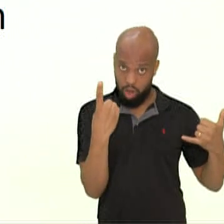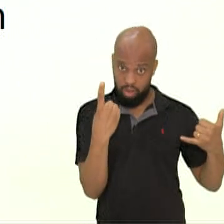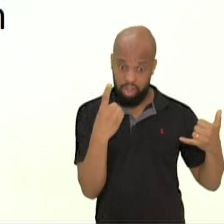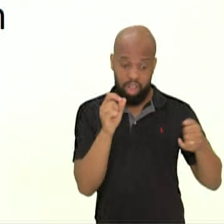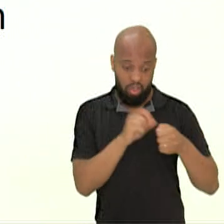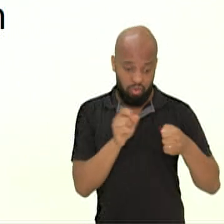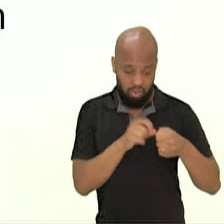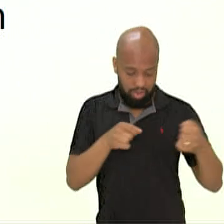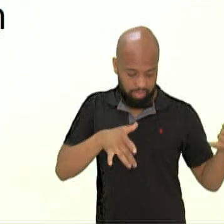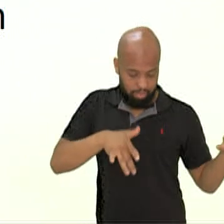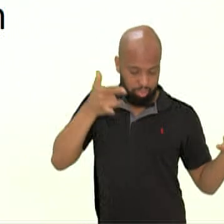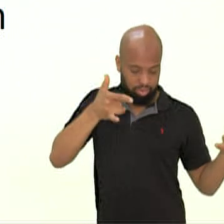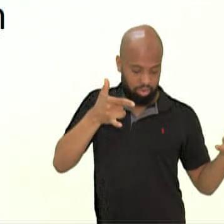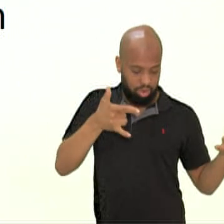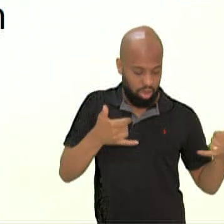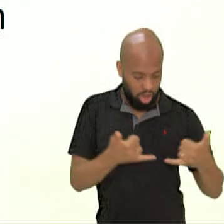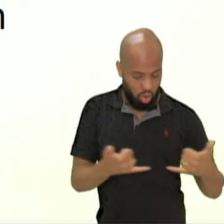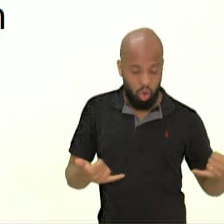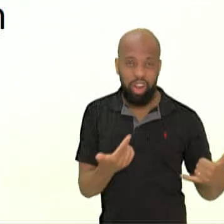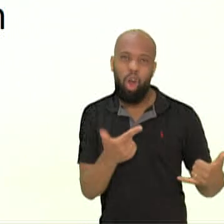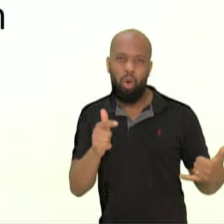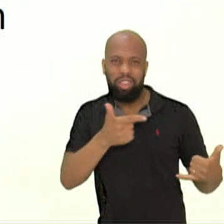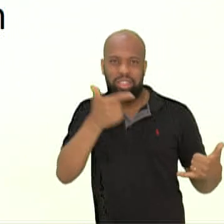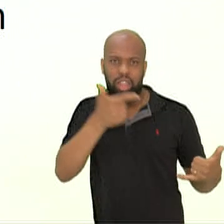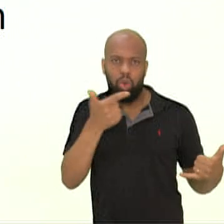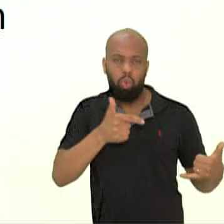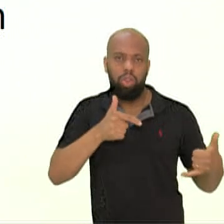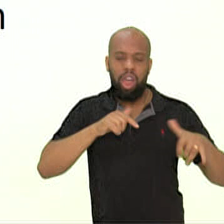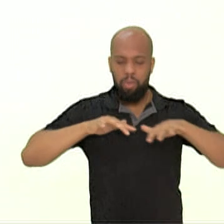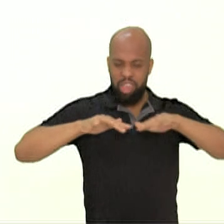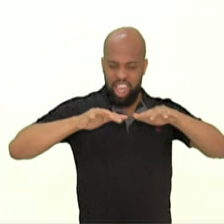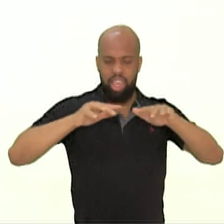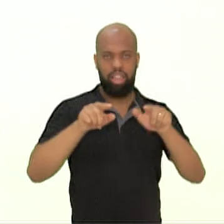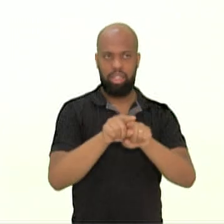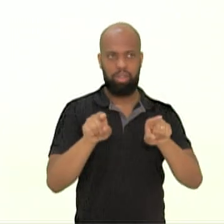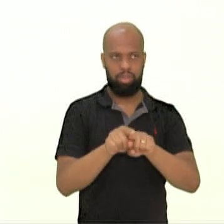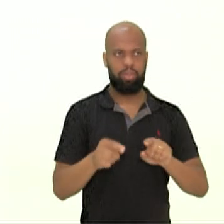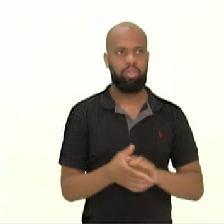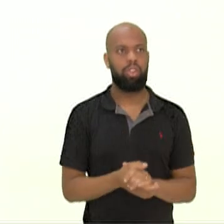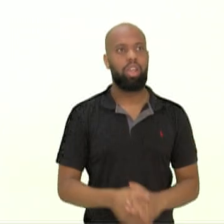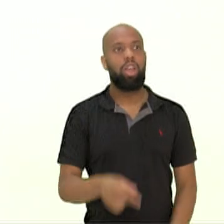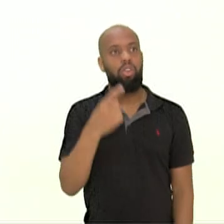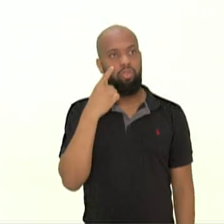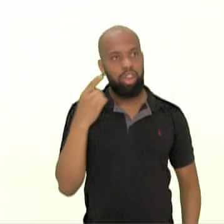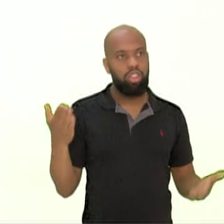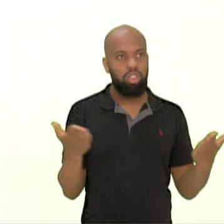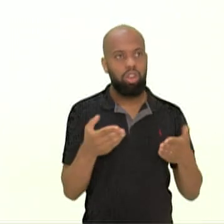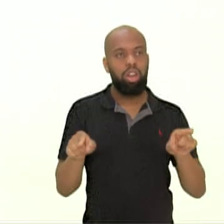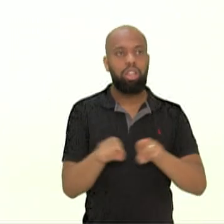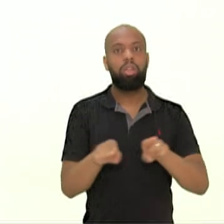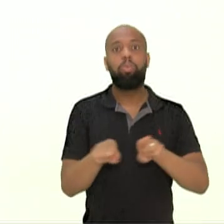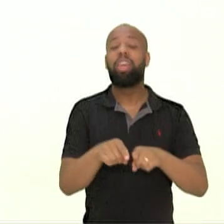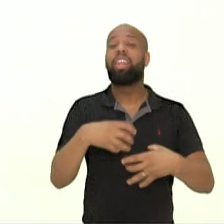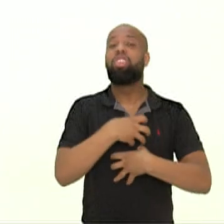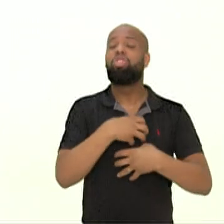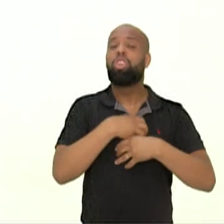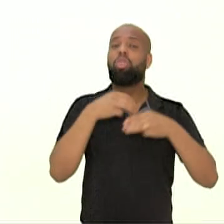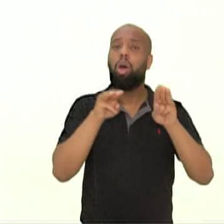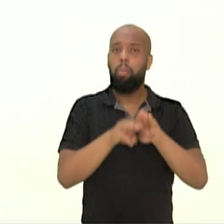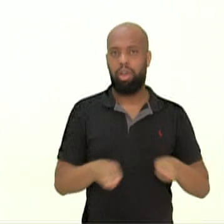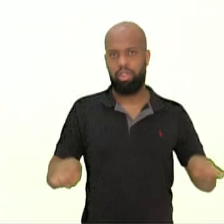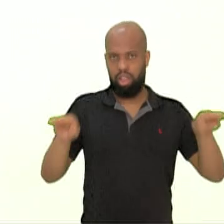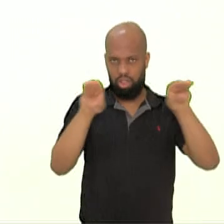fazer com que a outra corda acabe vibrando também. Me acompanha aqui na nossa próxima tela. Então temos ali ó, a ressonância magnética. Esse tipo